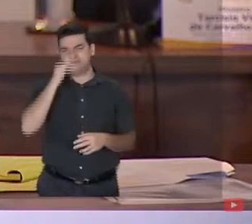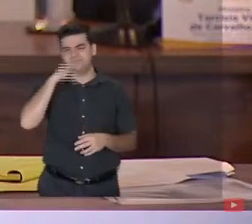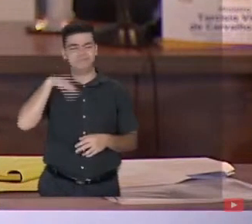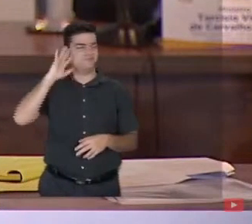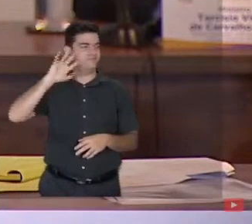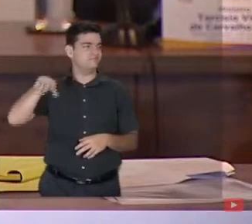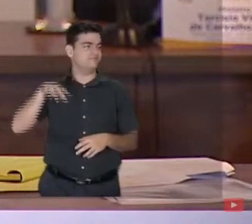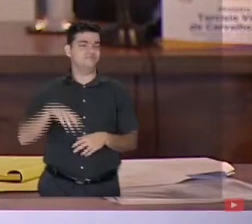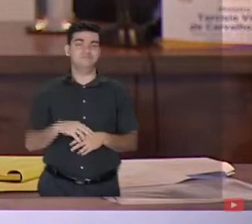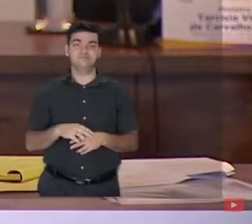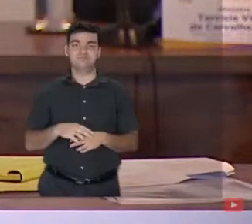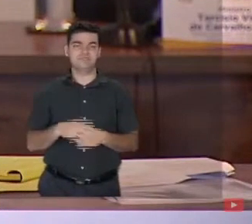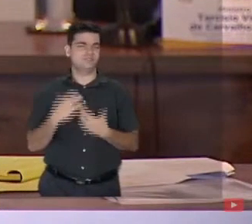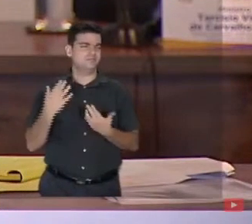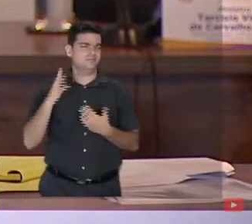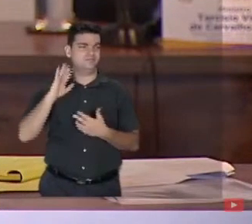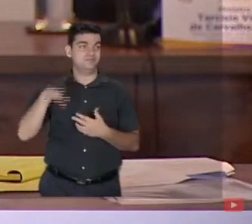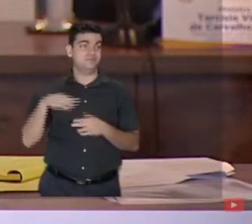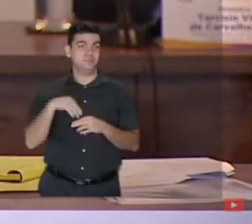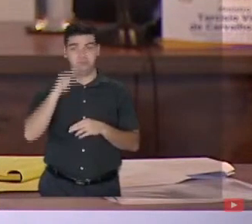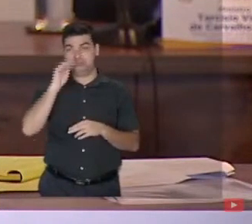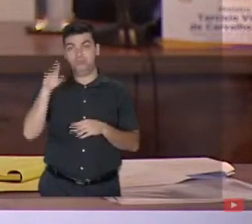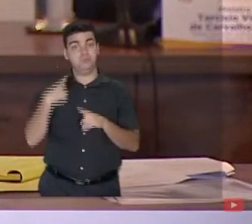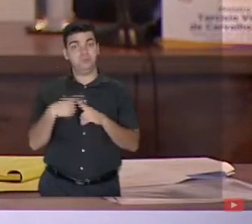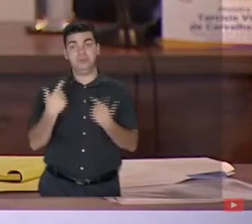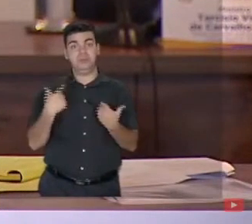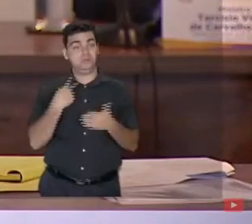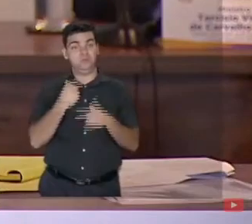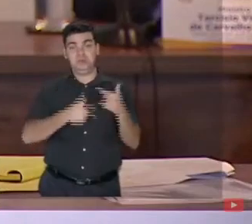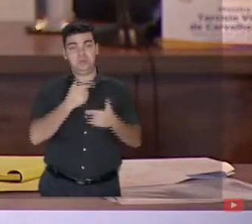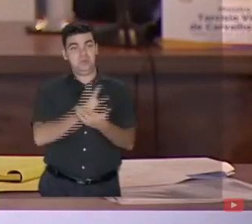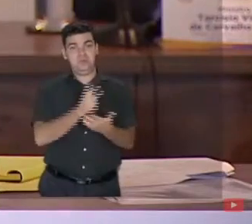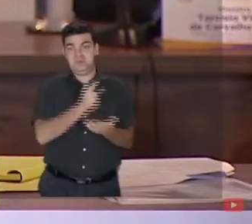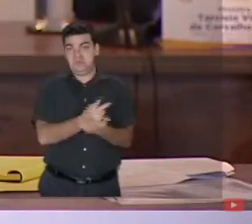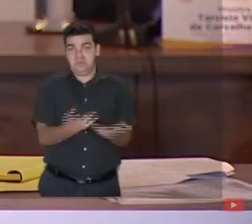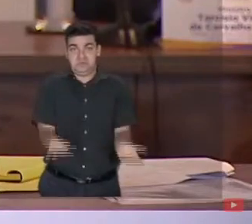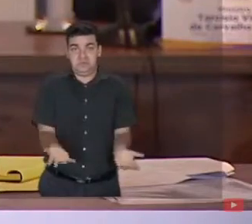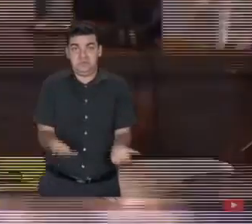isso com a indiferença que merece. Obrigada.